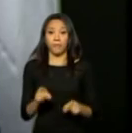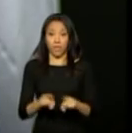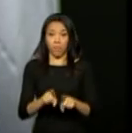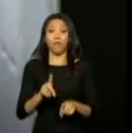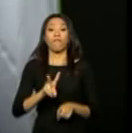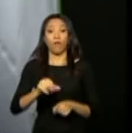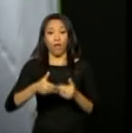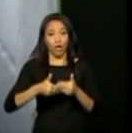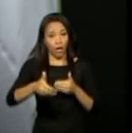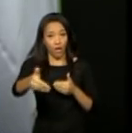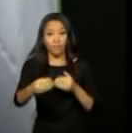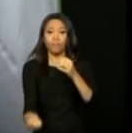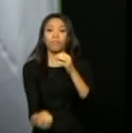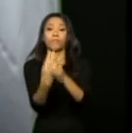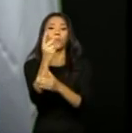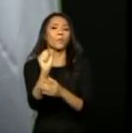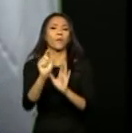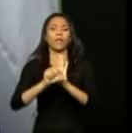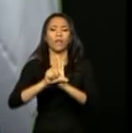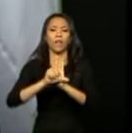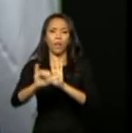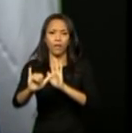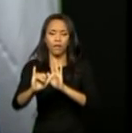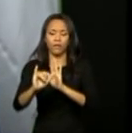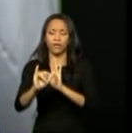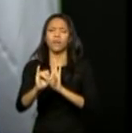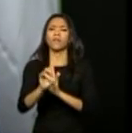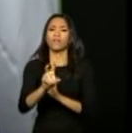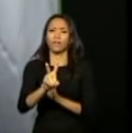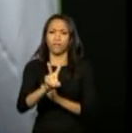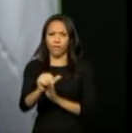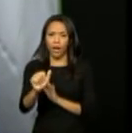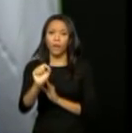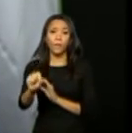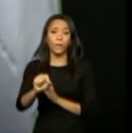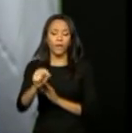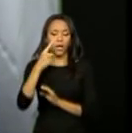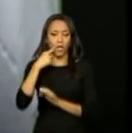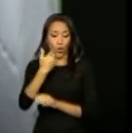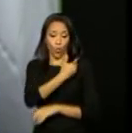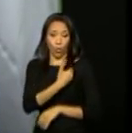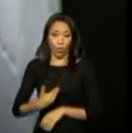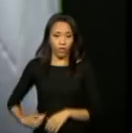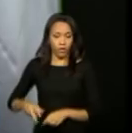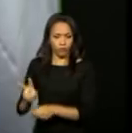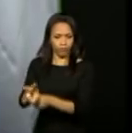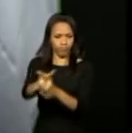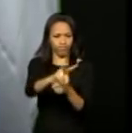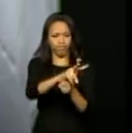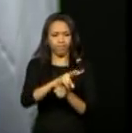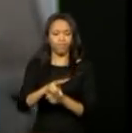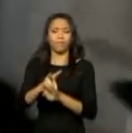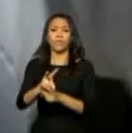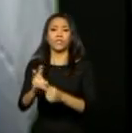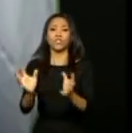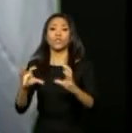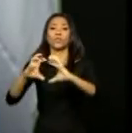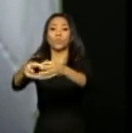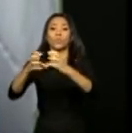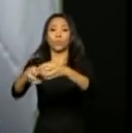Implementaremos a lei que prevê a revisão do Estado sobre as atividades de gestão coletiva de direitos